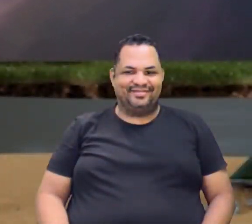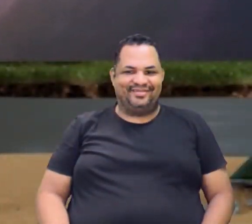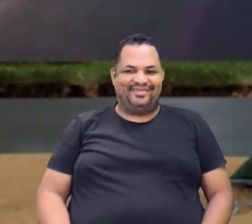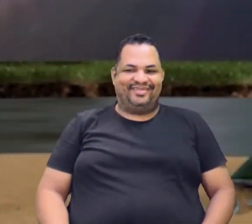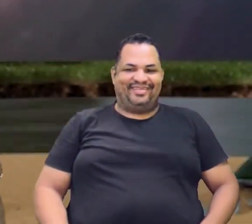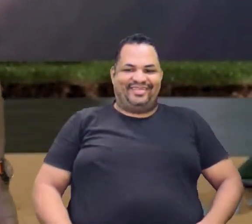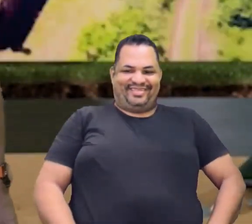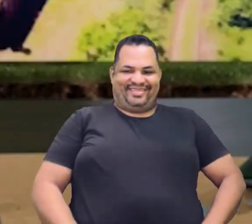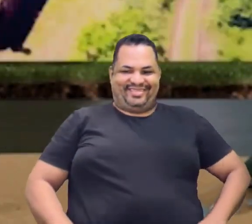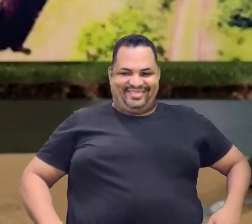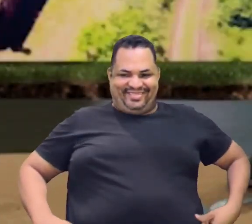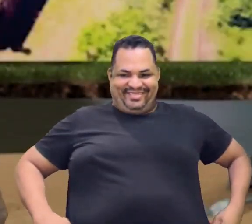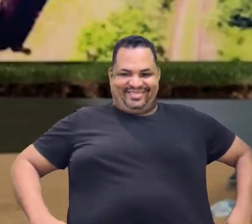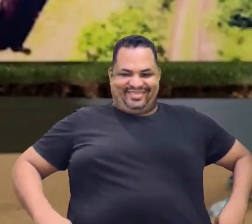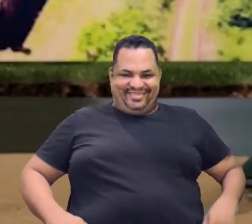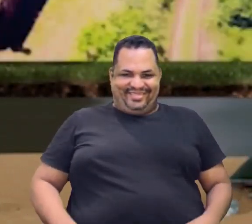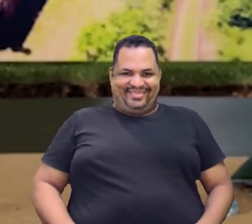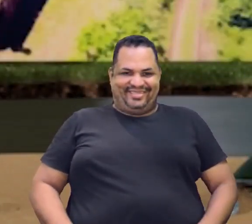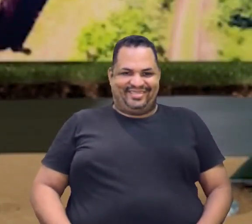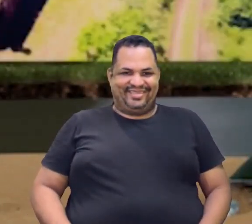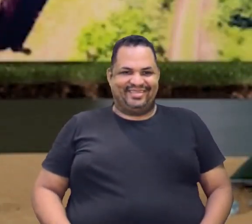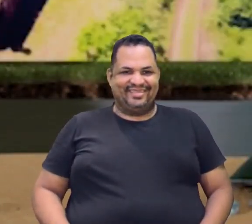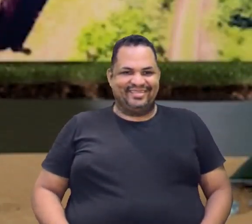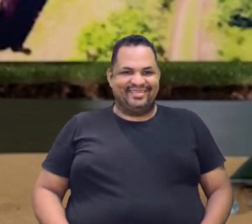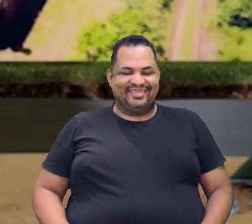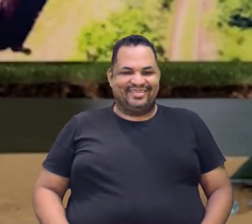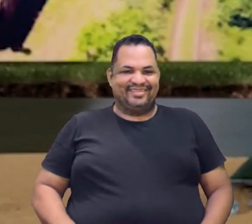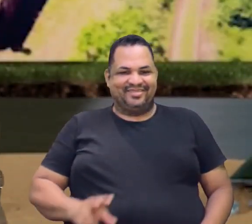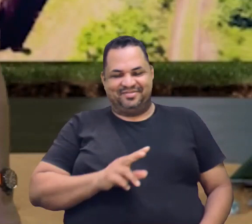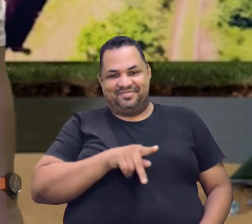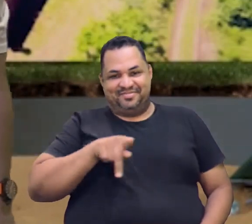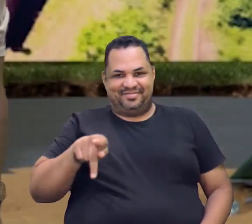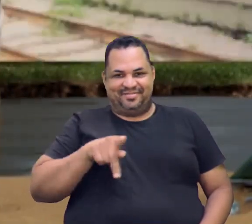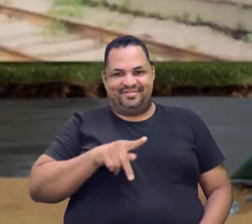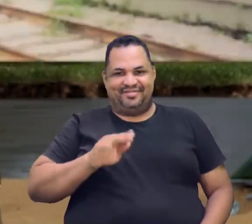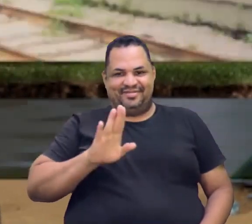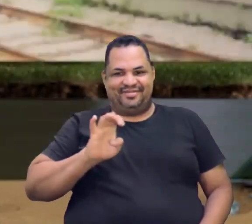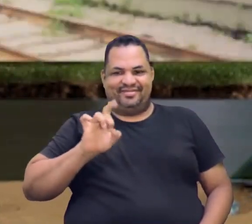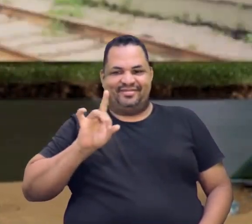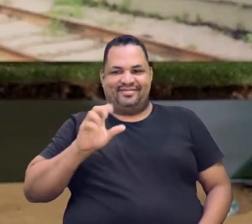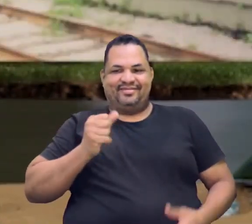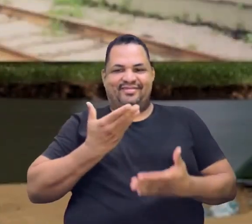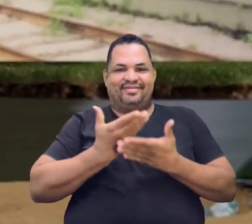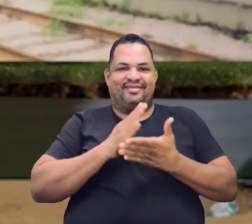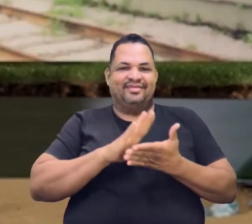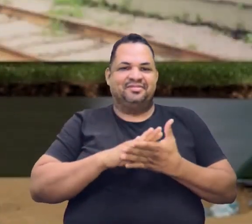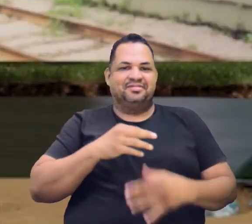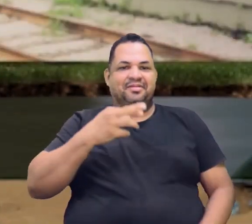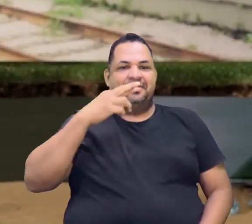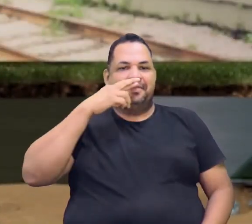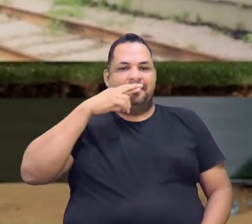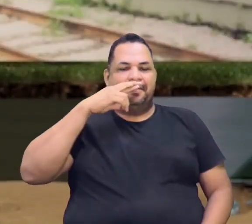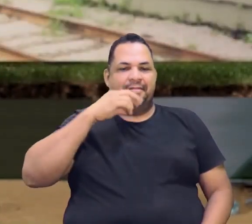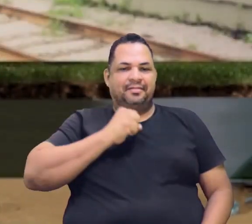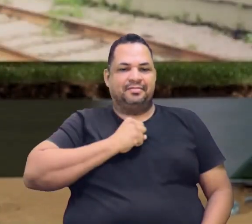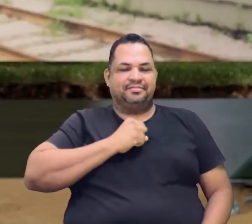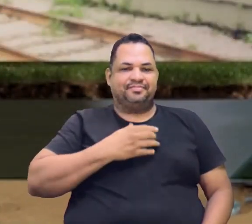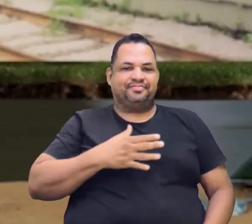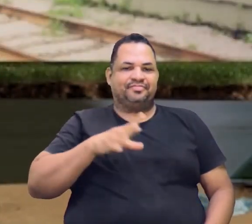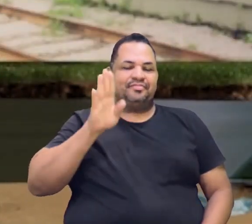Olha aí, viu aí? É o nosso professor Beto interpretando Marechal